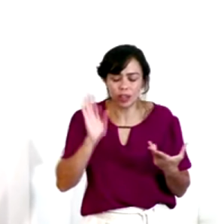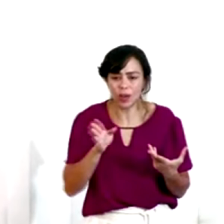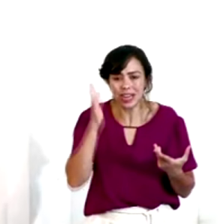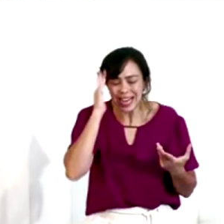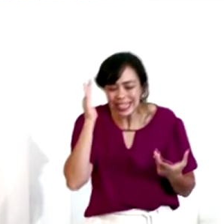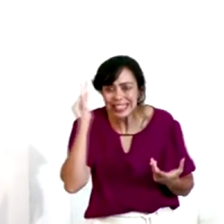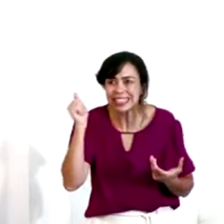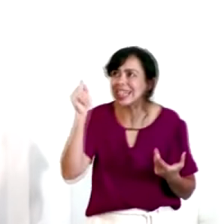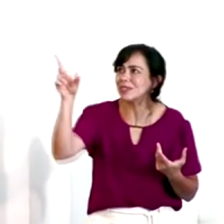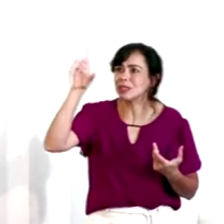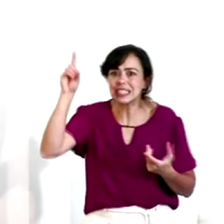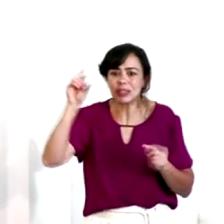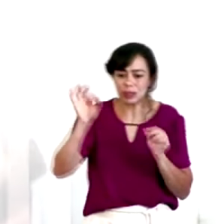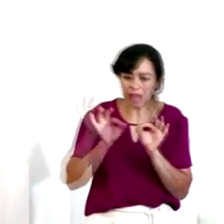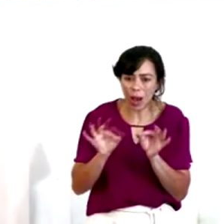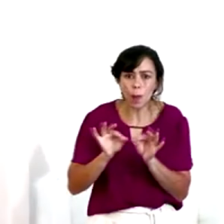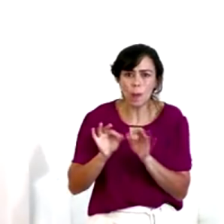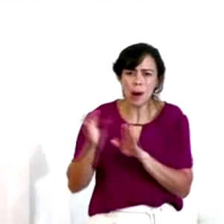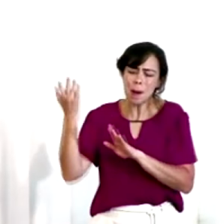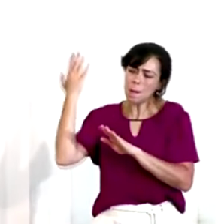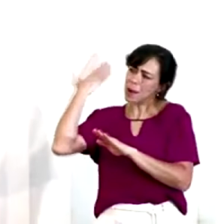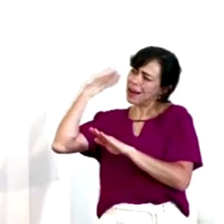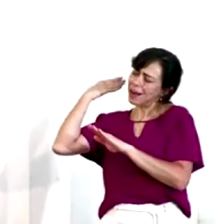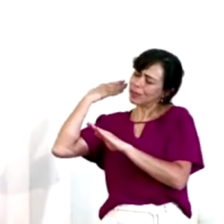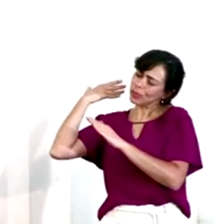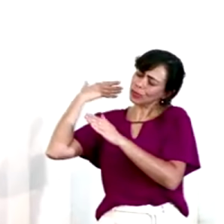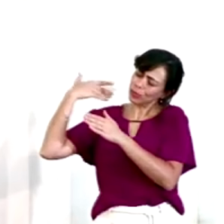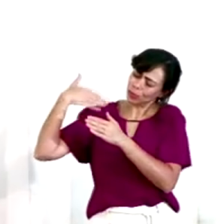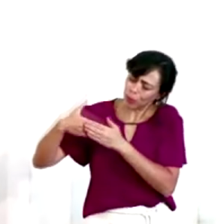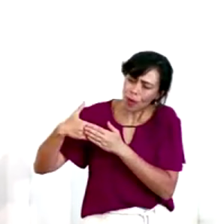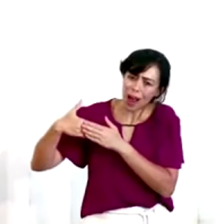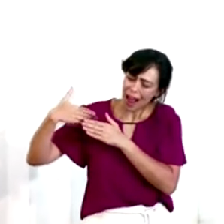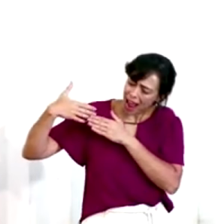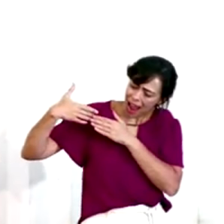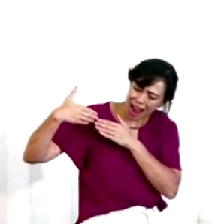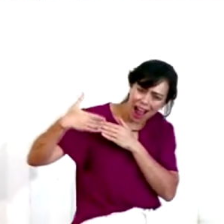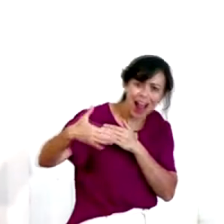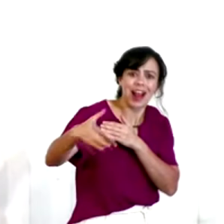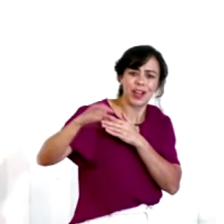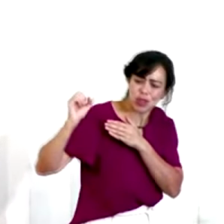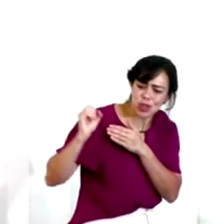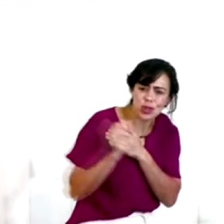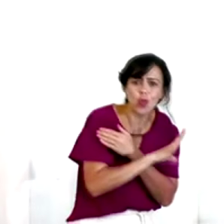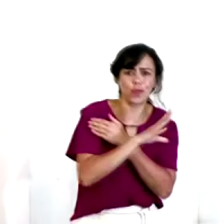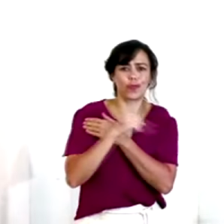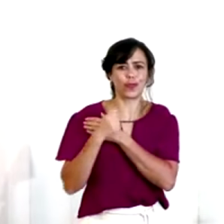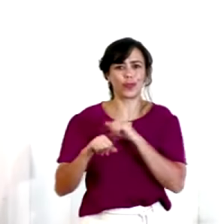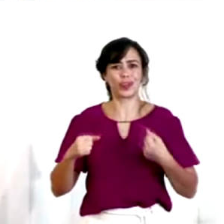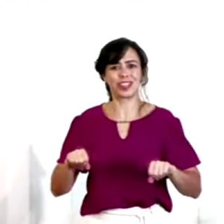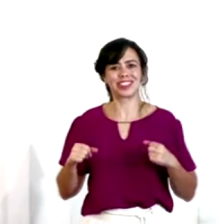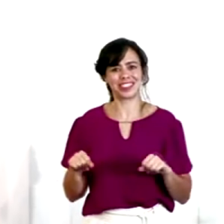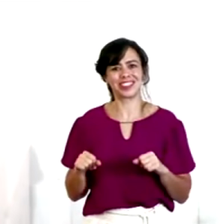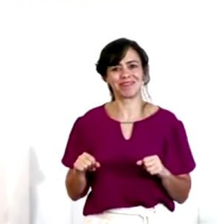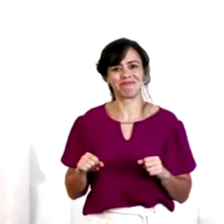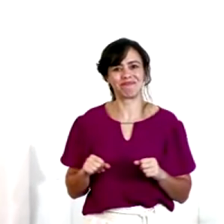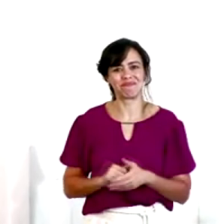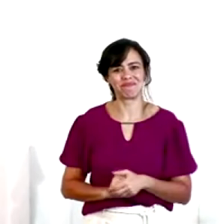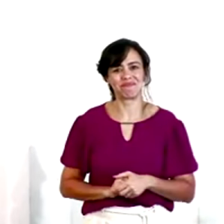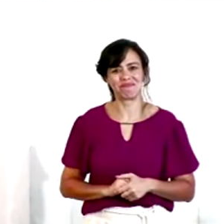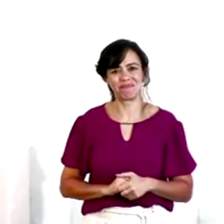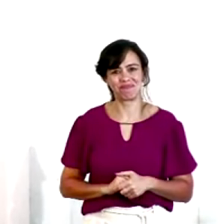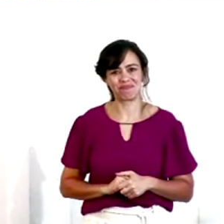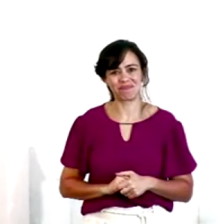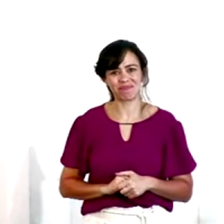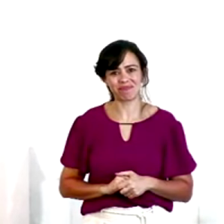reconhecidos daquilo que Deus fez no passado, mas eles precisam de algo novo. Algo novo de Deus,